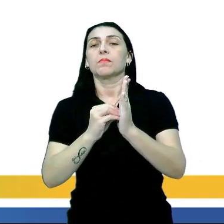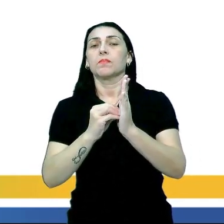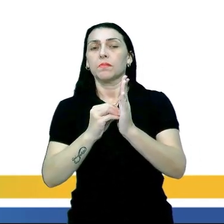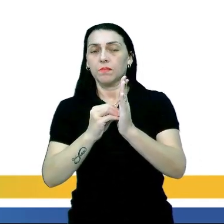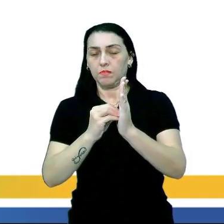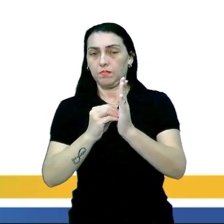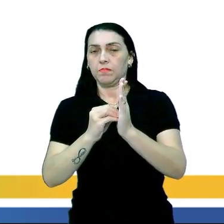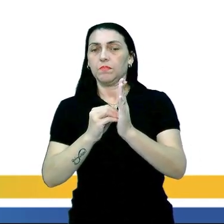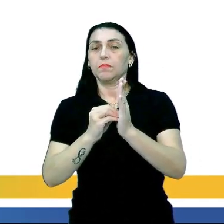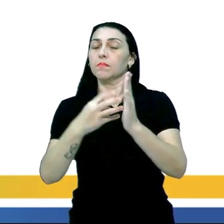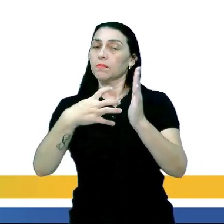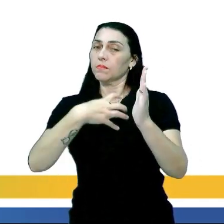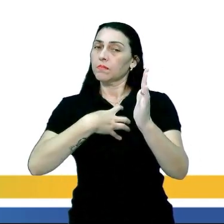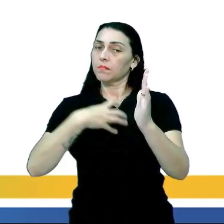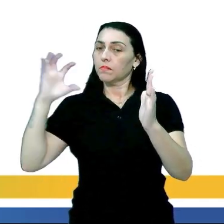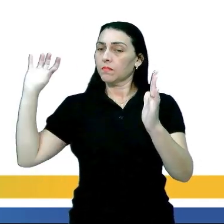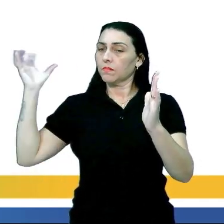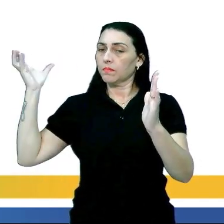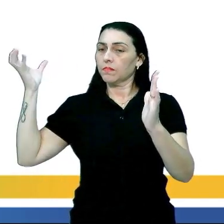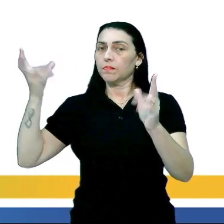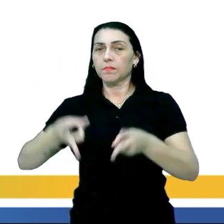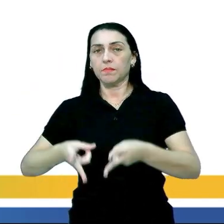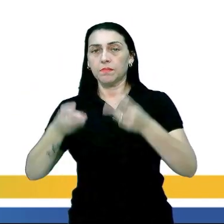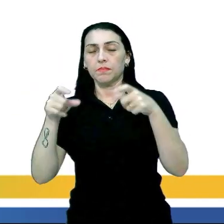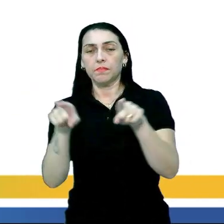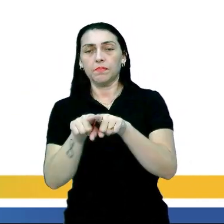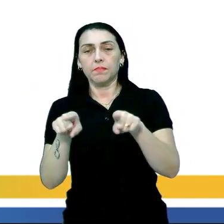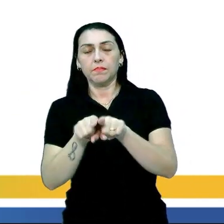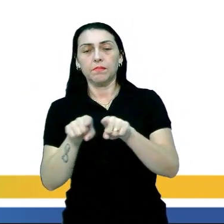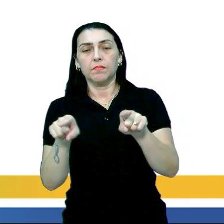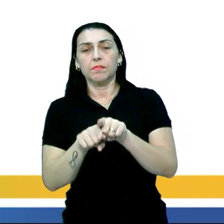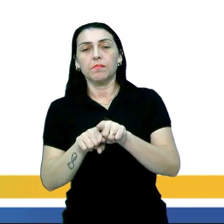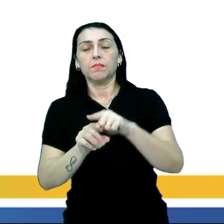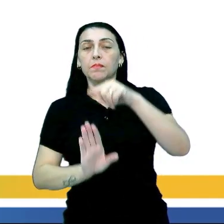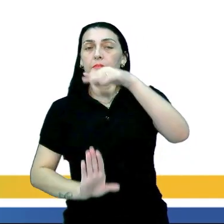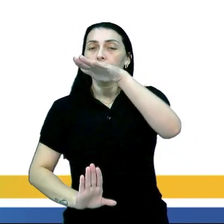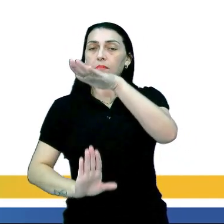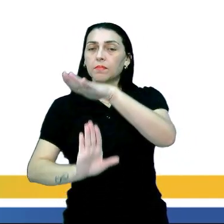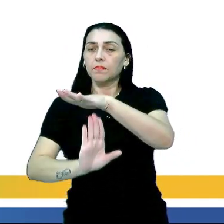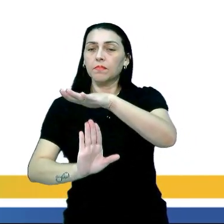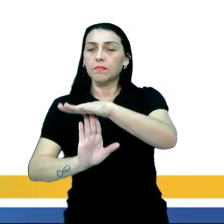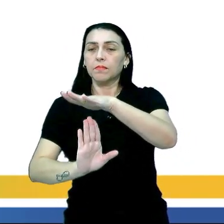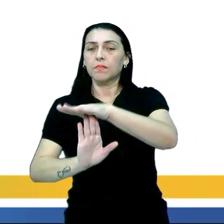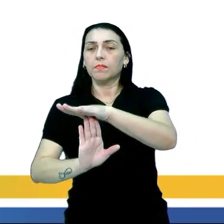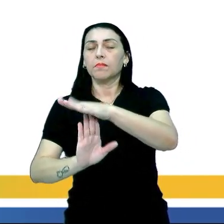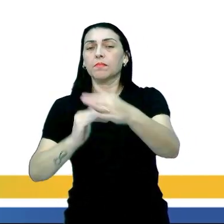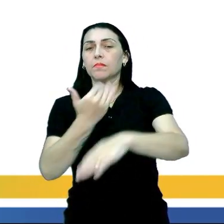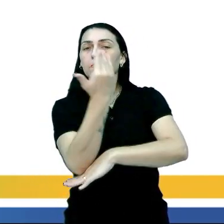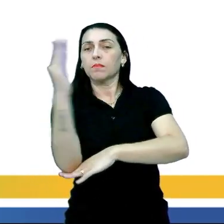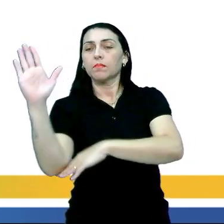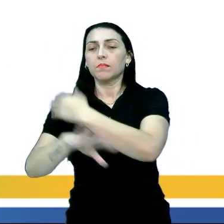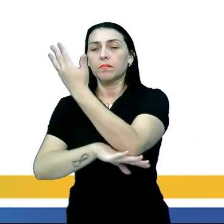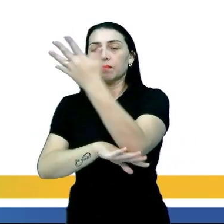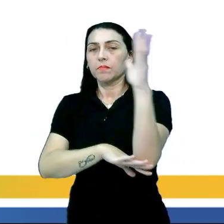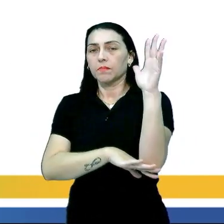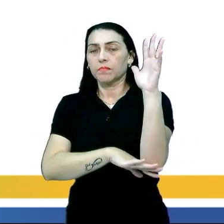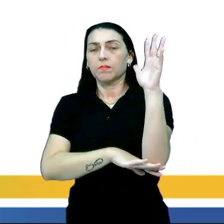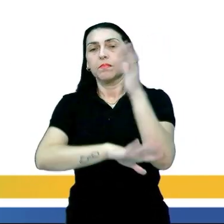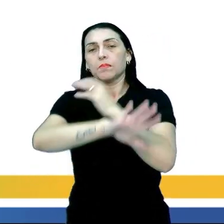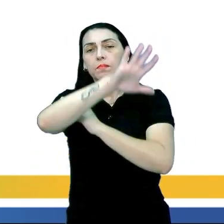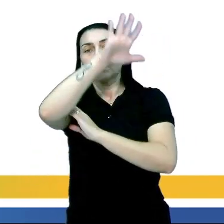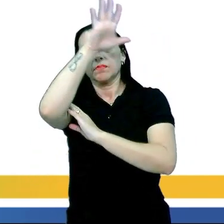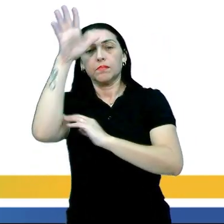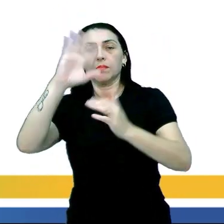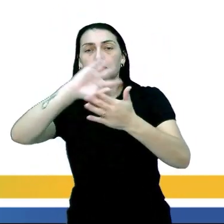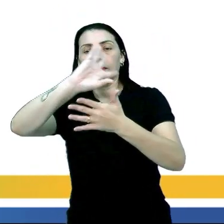domínios morfoclimáticos. A gente percebe também aí o limite da floresta amazônica, a gente tem